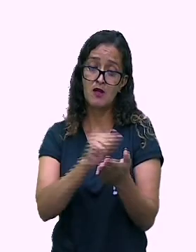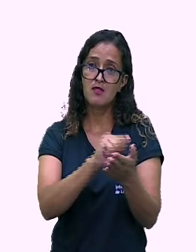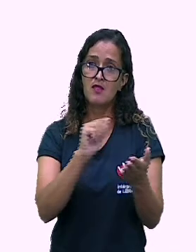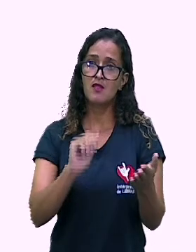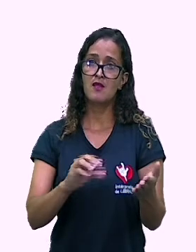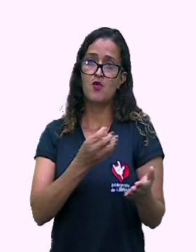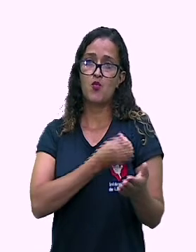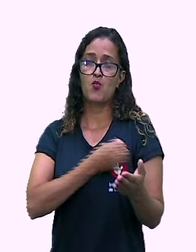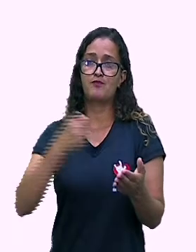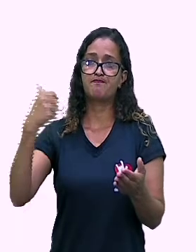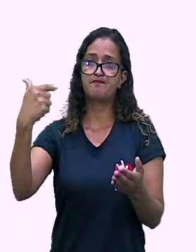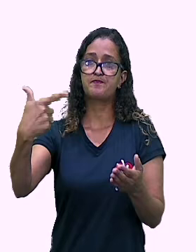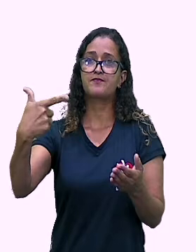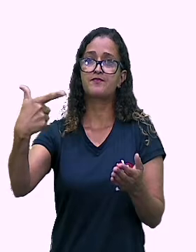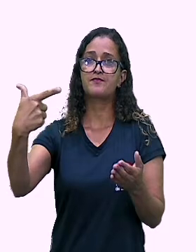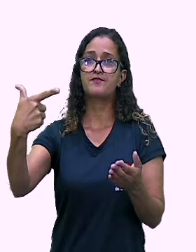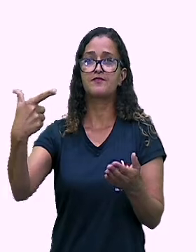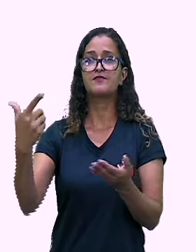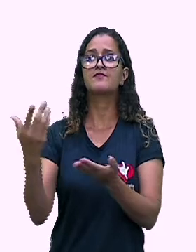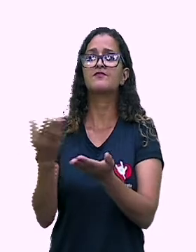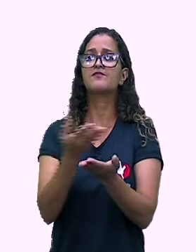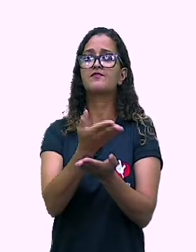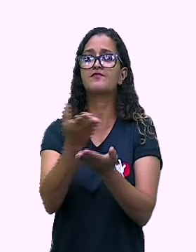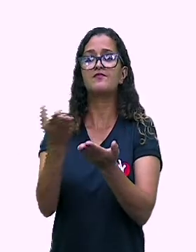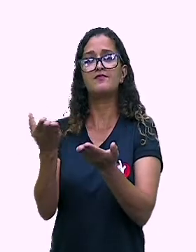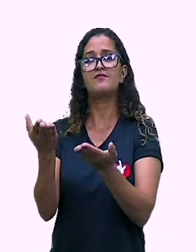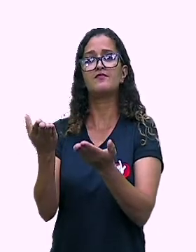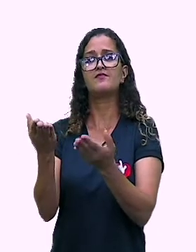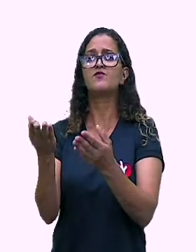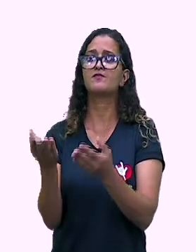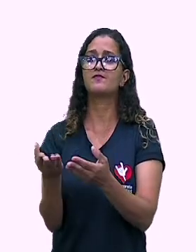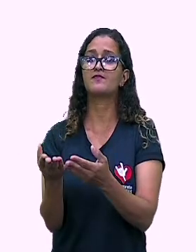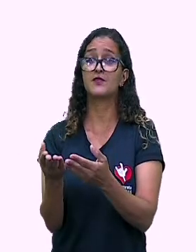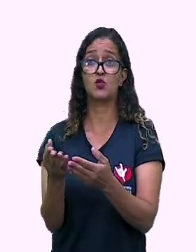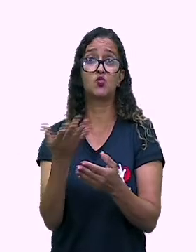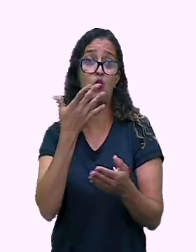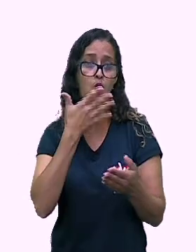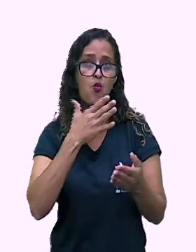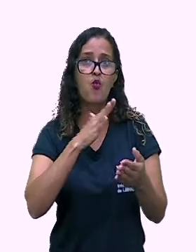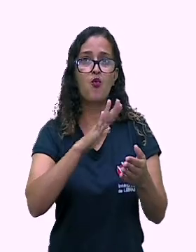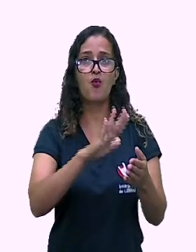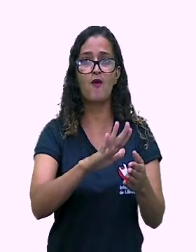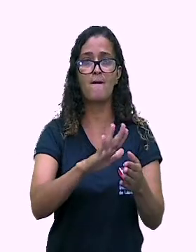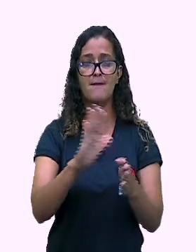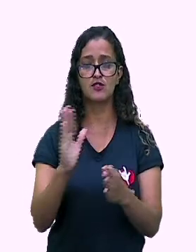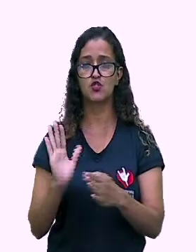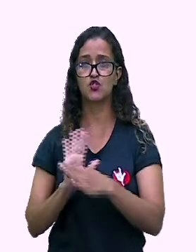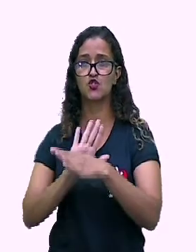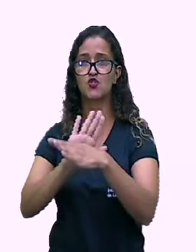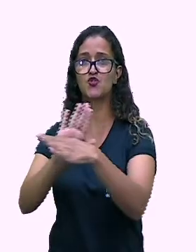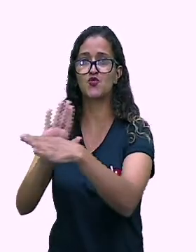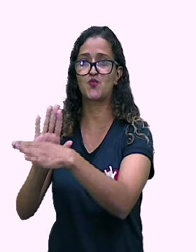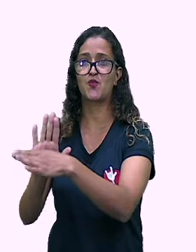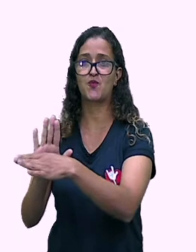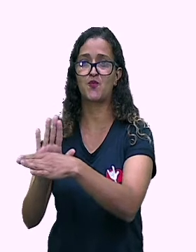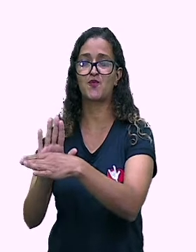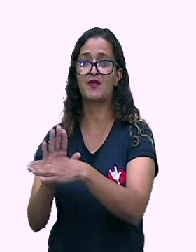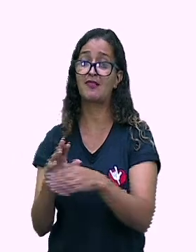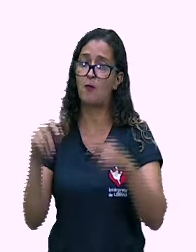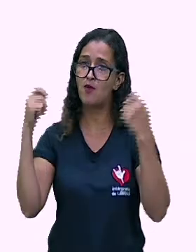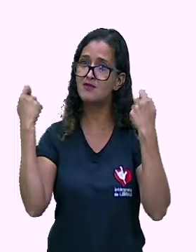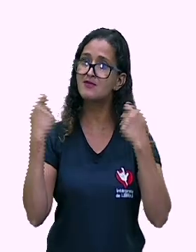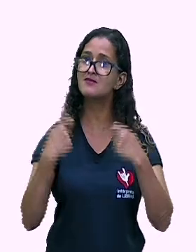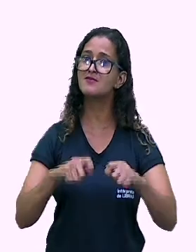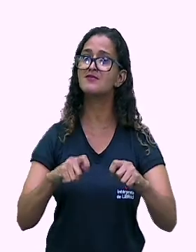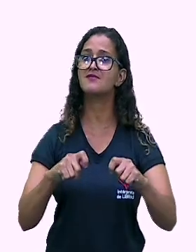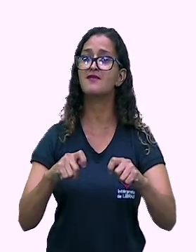Atividade de número 2. Você pode auxiliar sua criança no experimento e, se possível, deixar